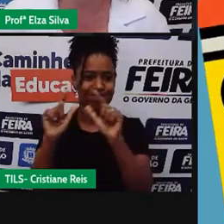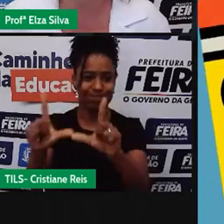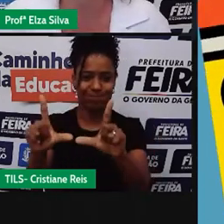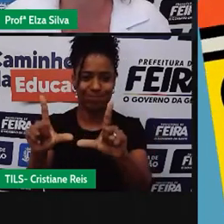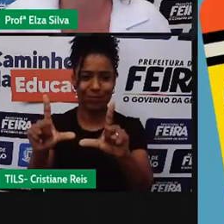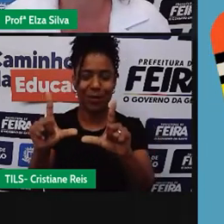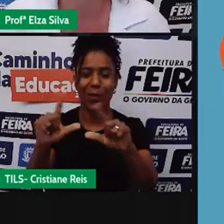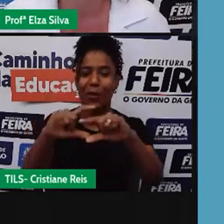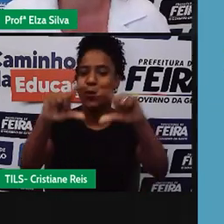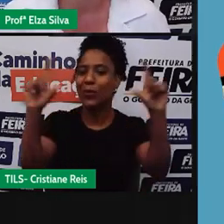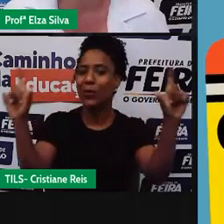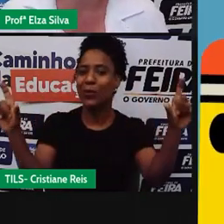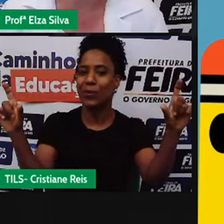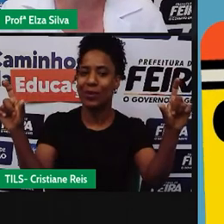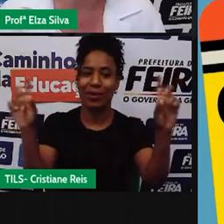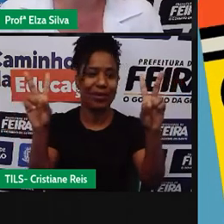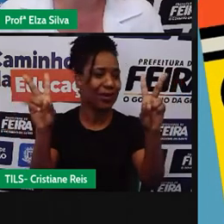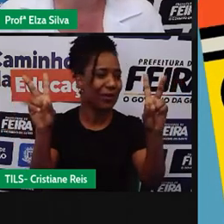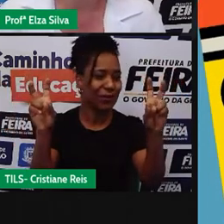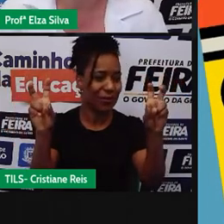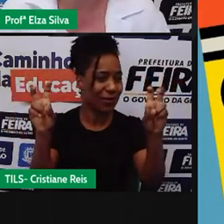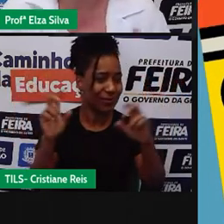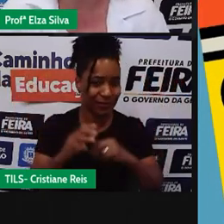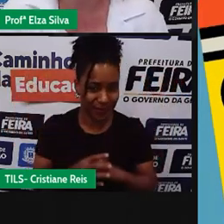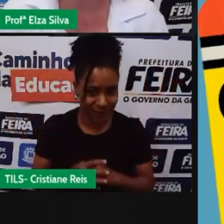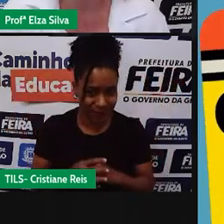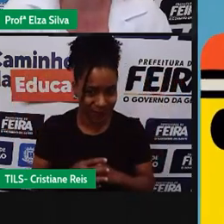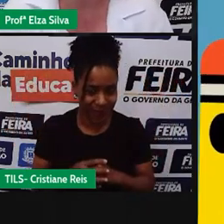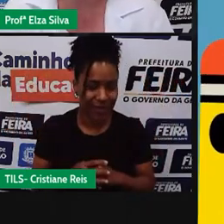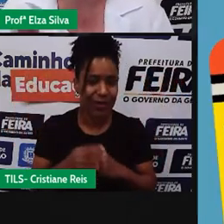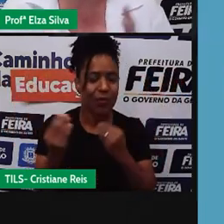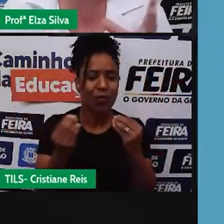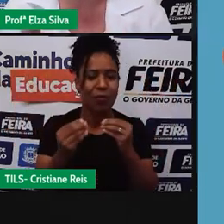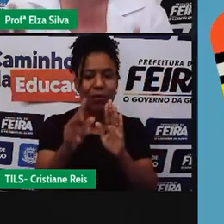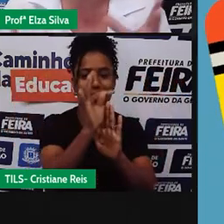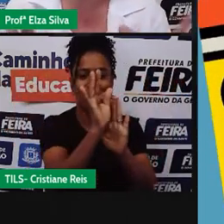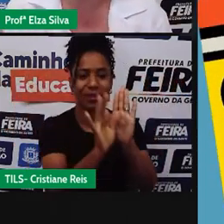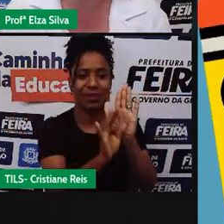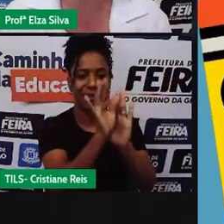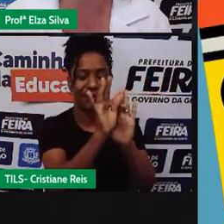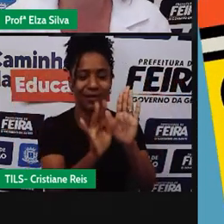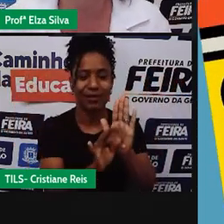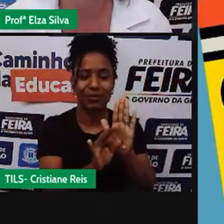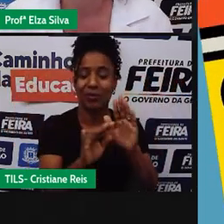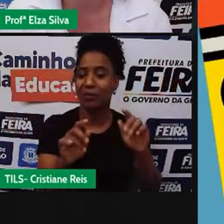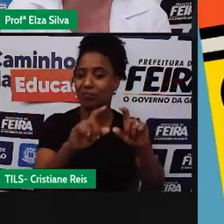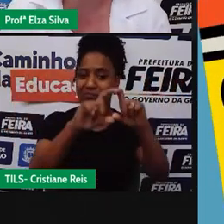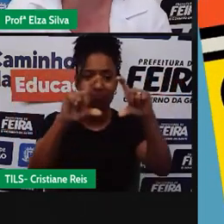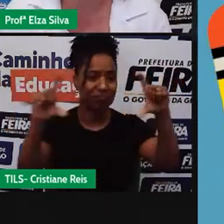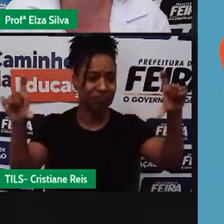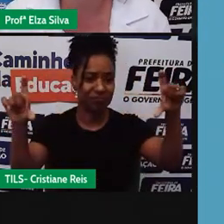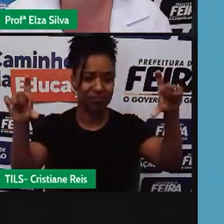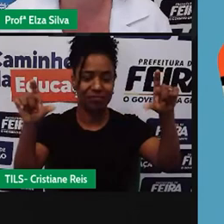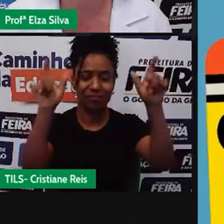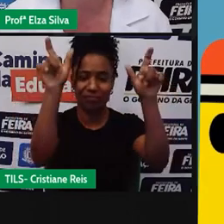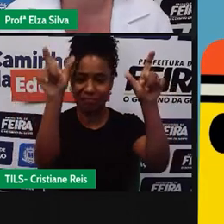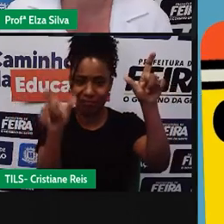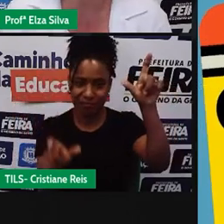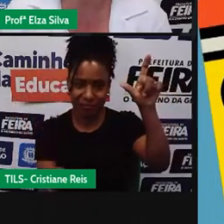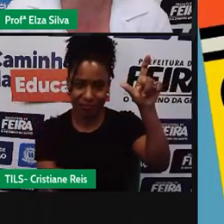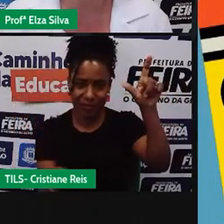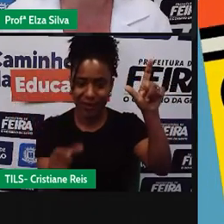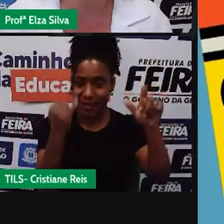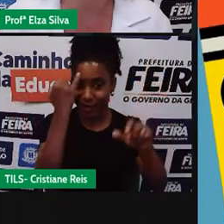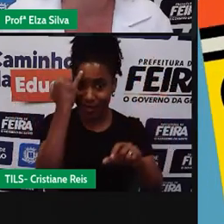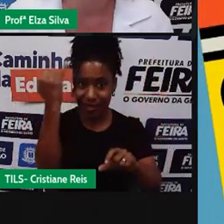o layout. O layout diz respeito a como nós vamos organizar as ideias,